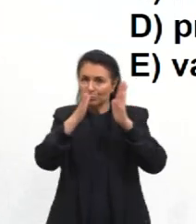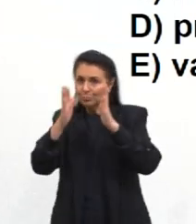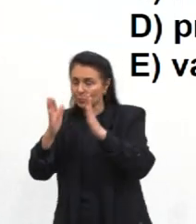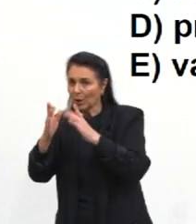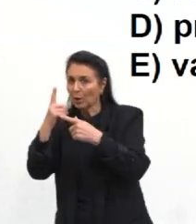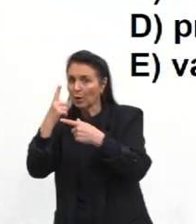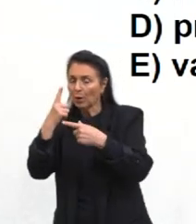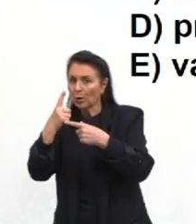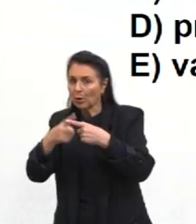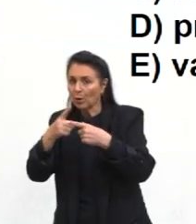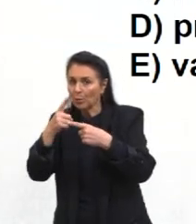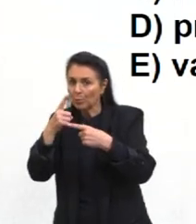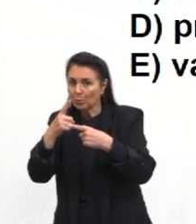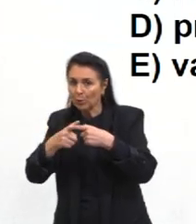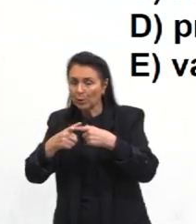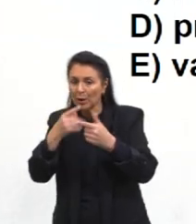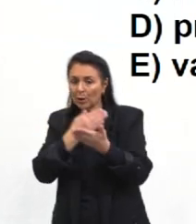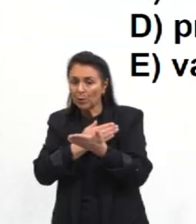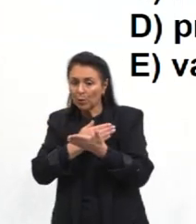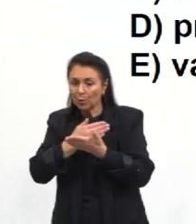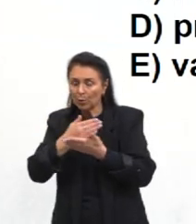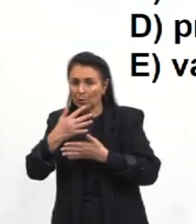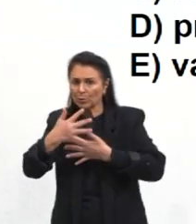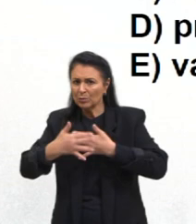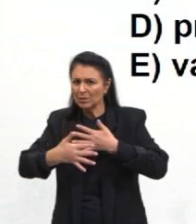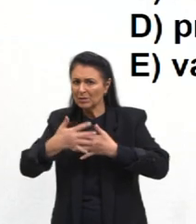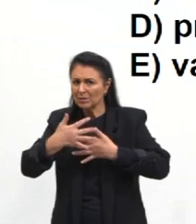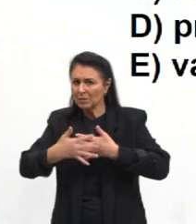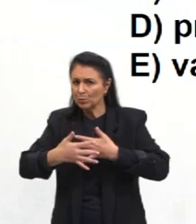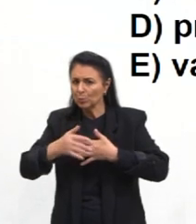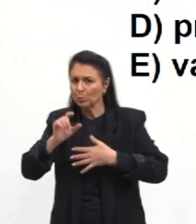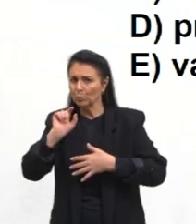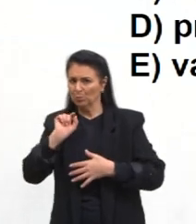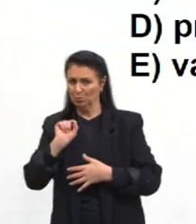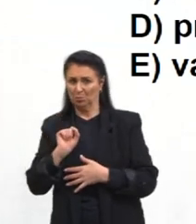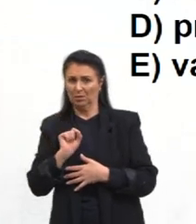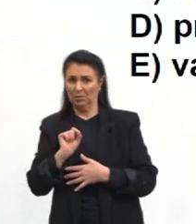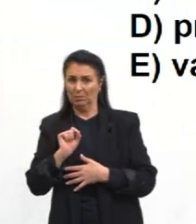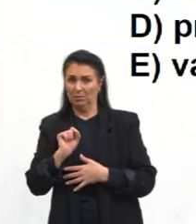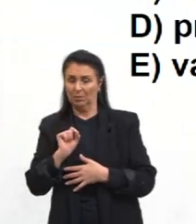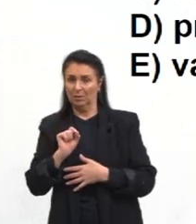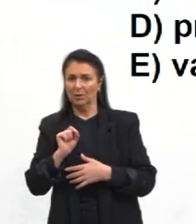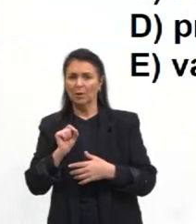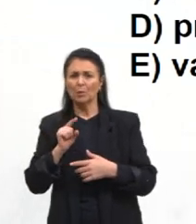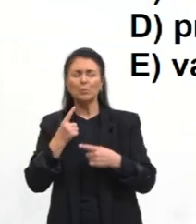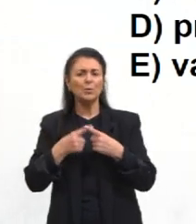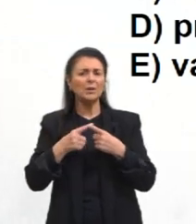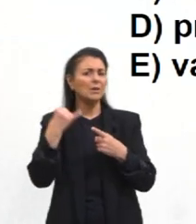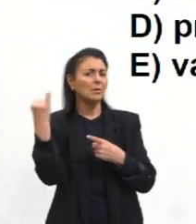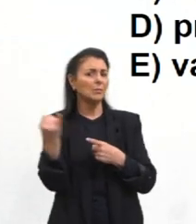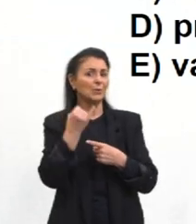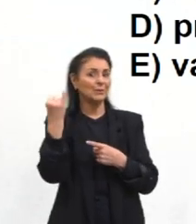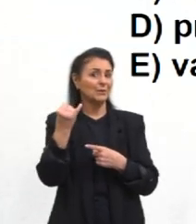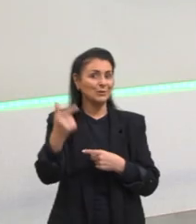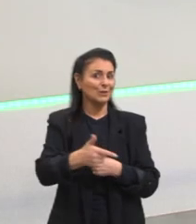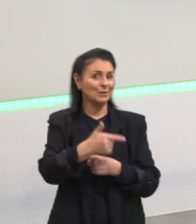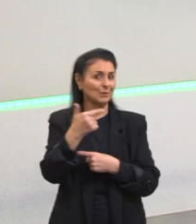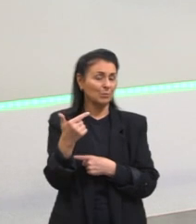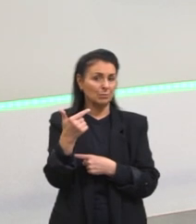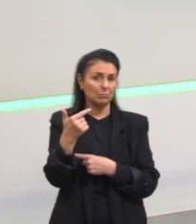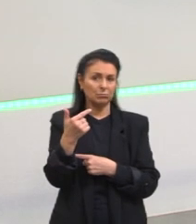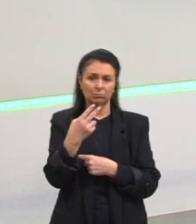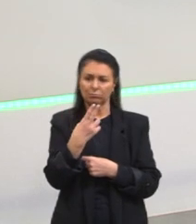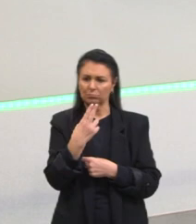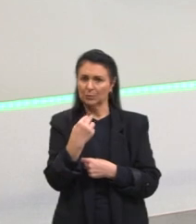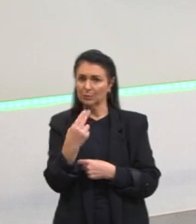viabilizou a formação em um tecido de para que que serve Então essa segunda fertilização nutrição